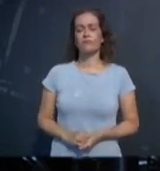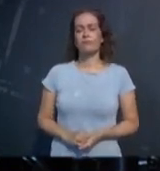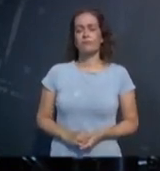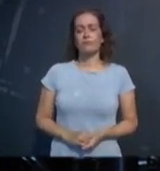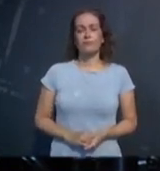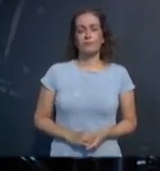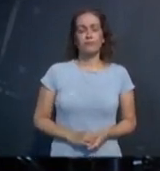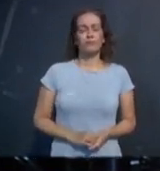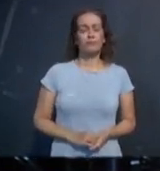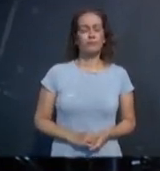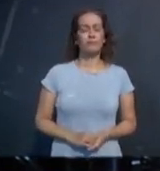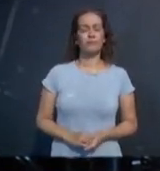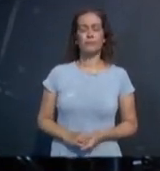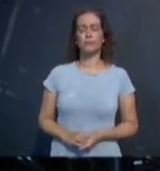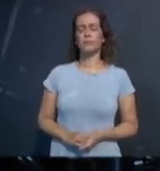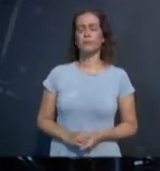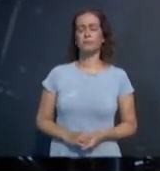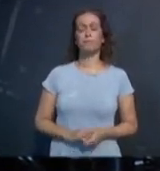Mas desde o dia